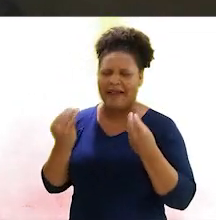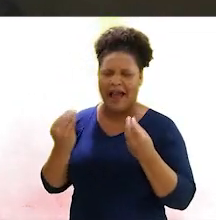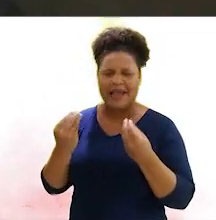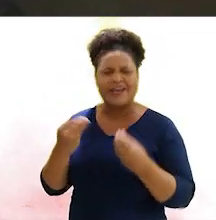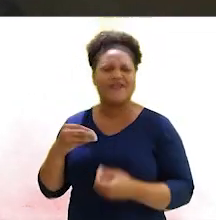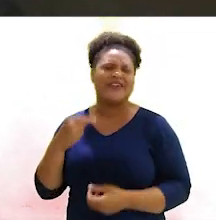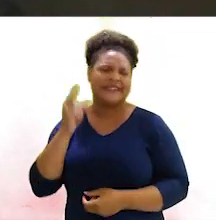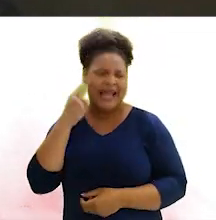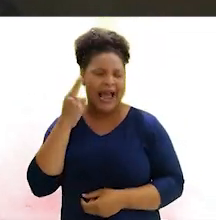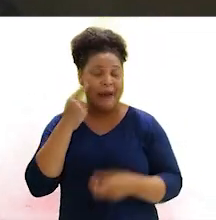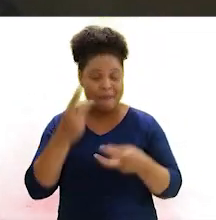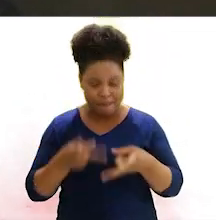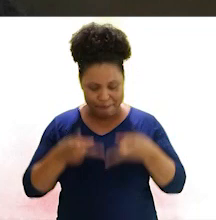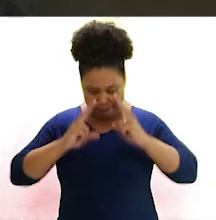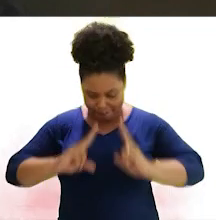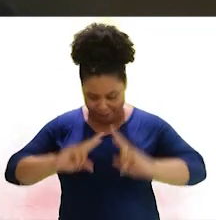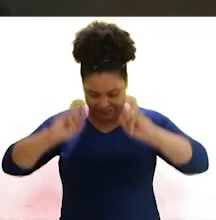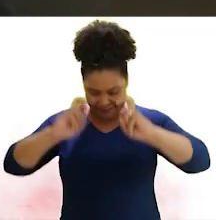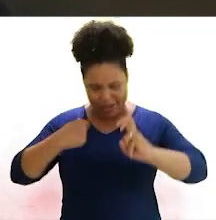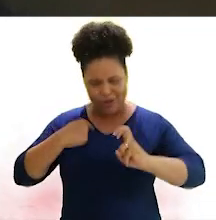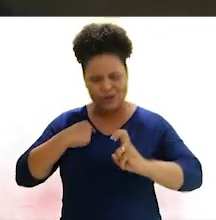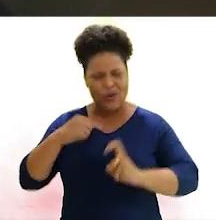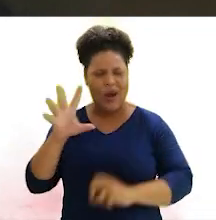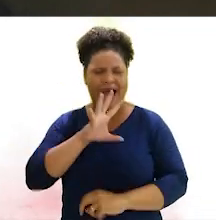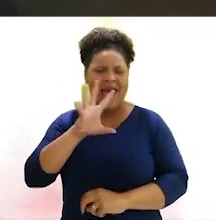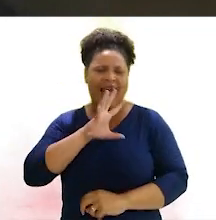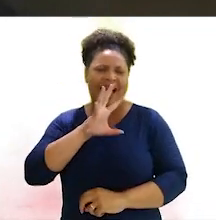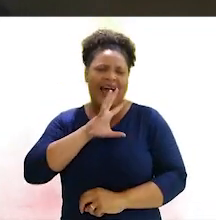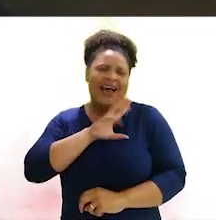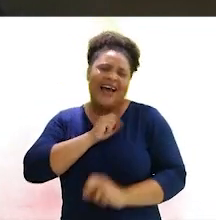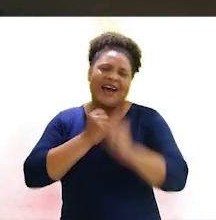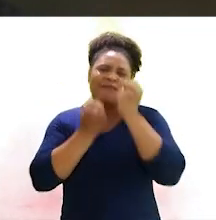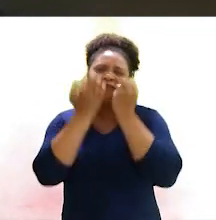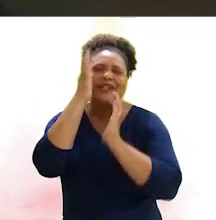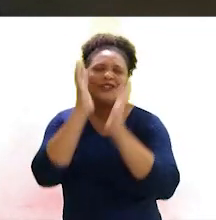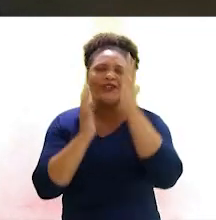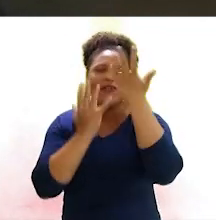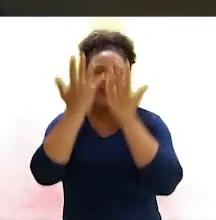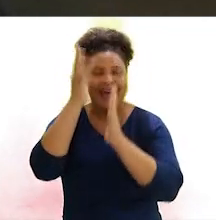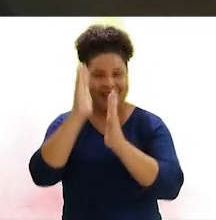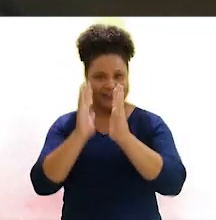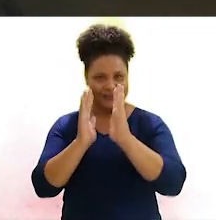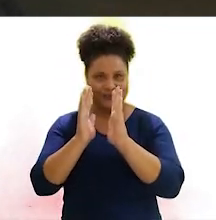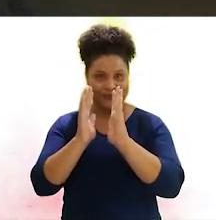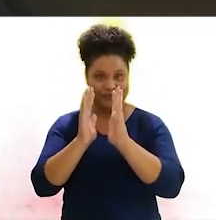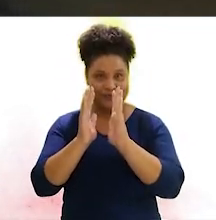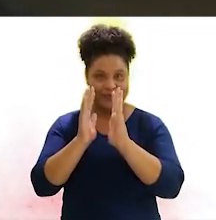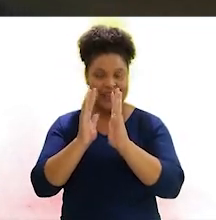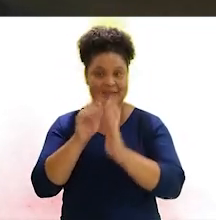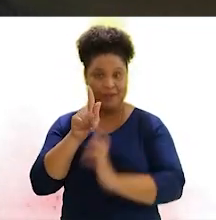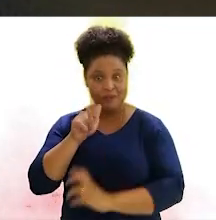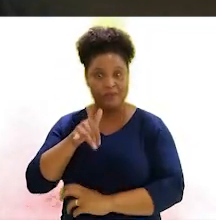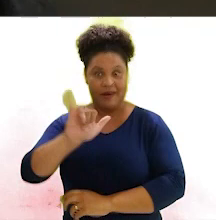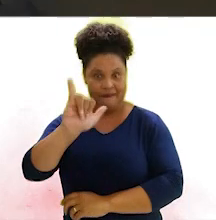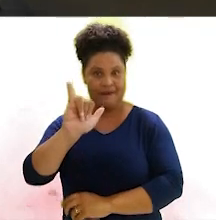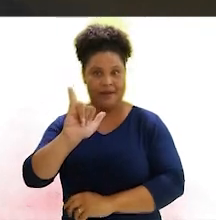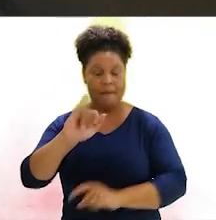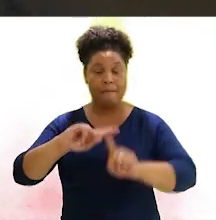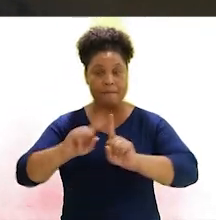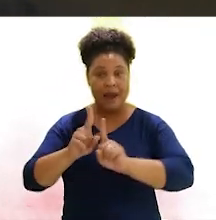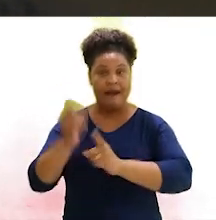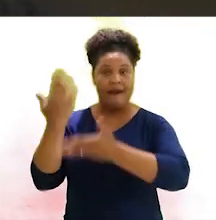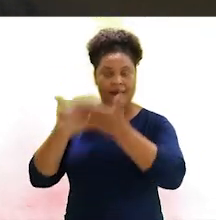eu era diferente porque a minha eram designados alguns papéis com muita veemência fale grosso